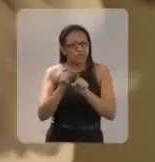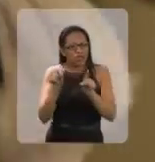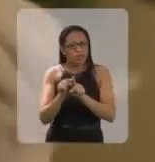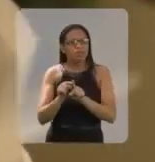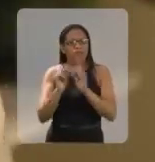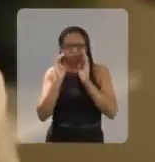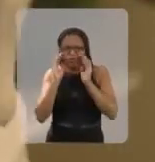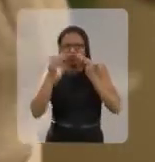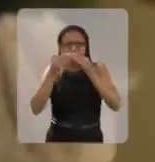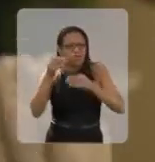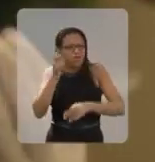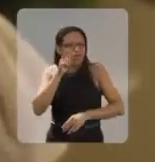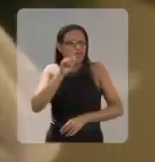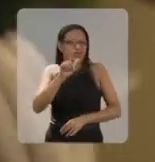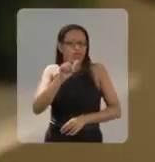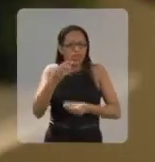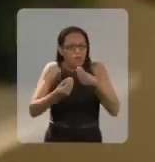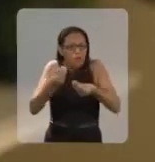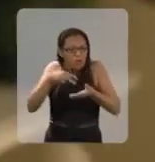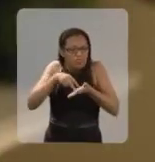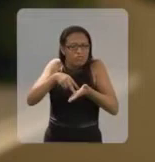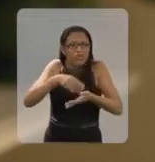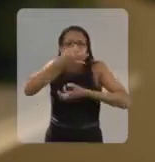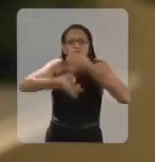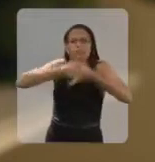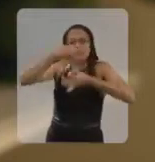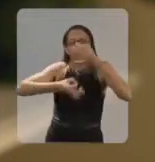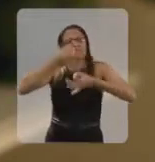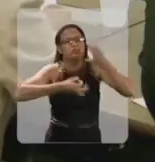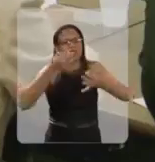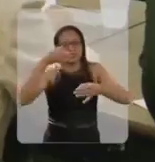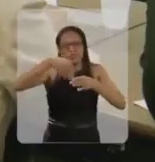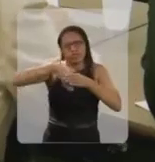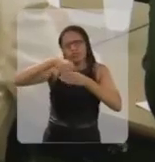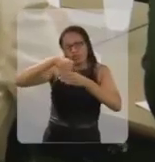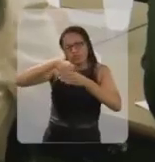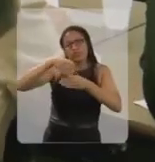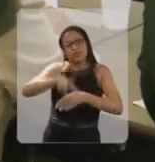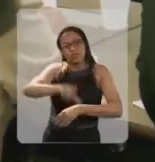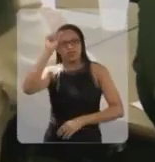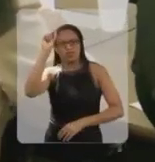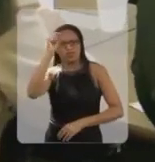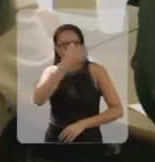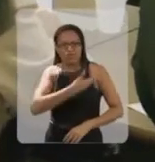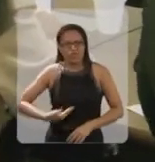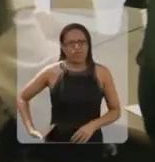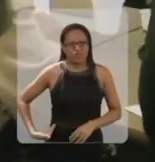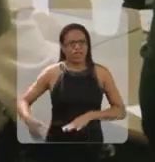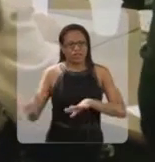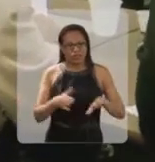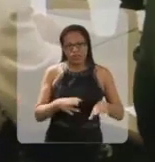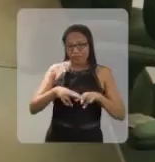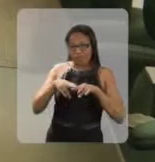ele conseguir se posicionar em relação à escolha de seus governantes. Definidas as prioridades,